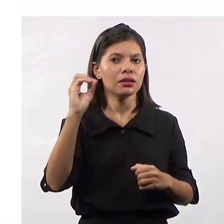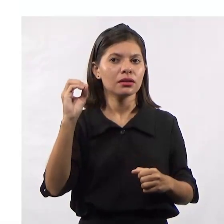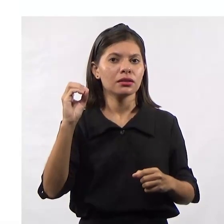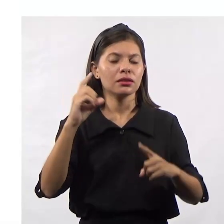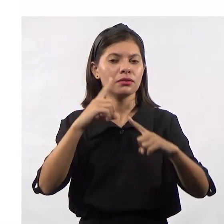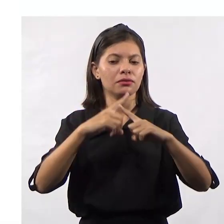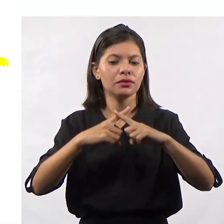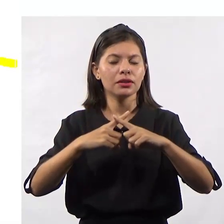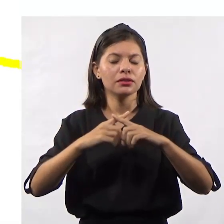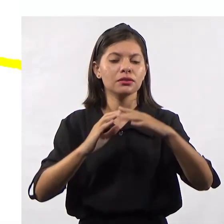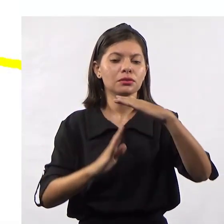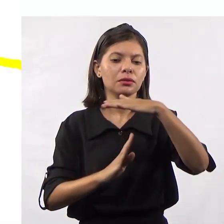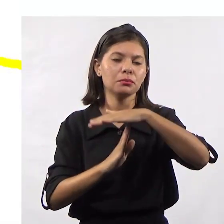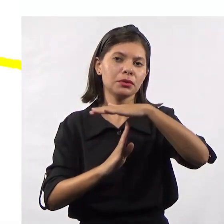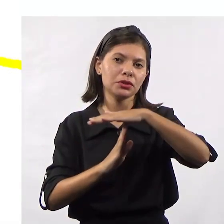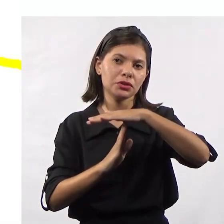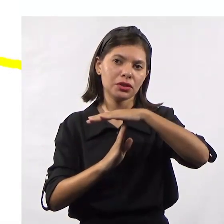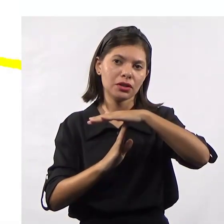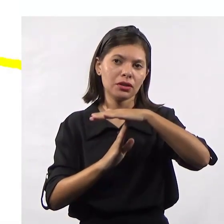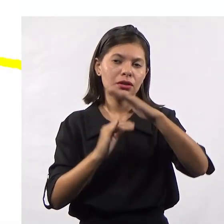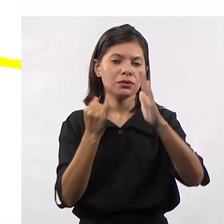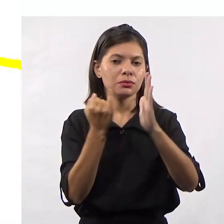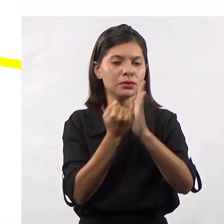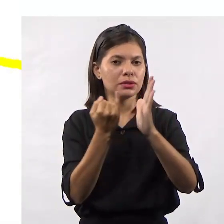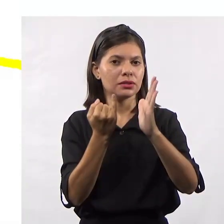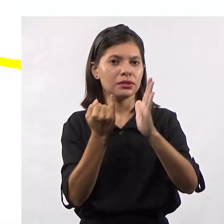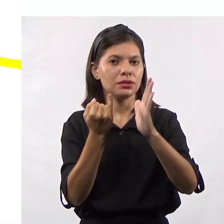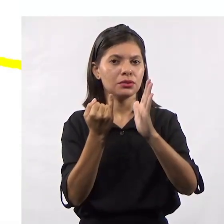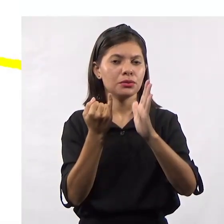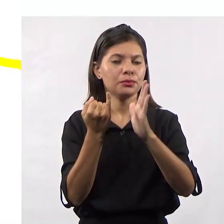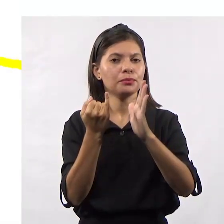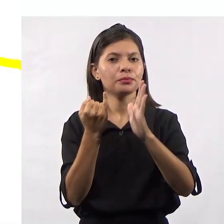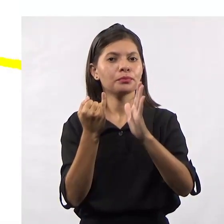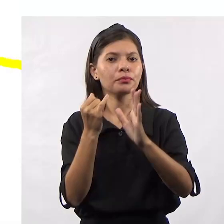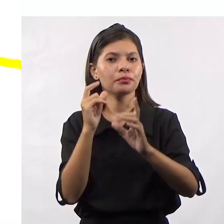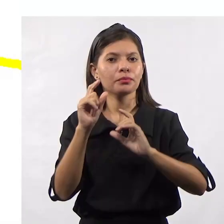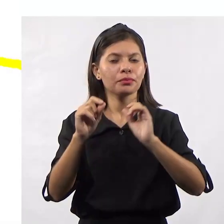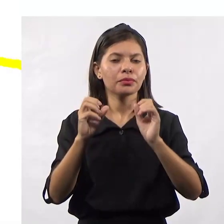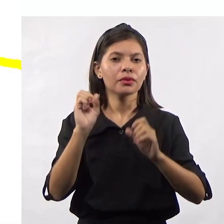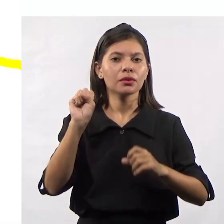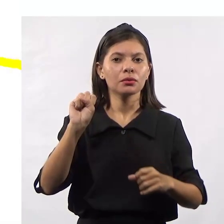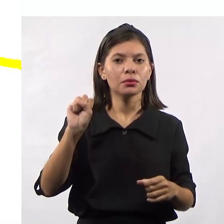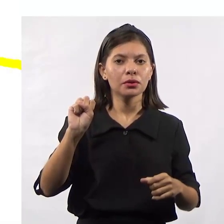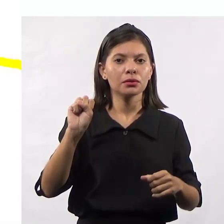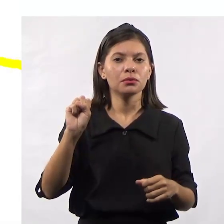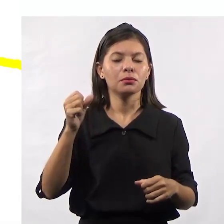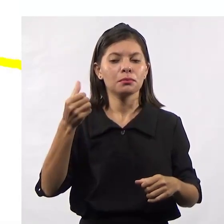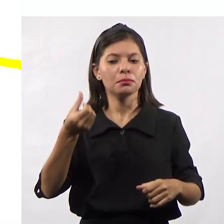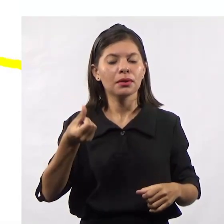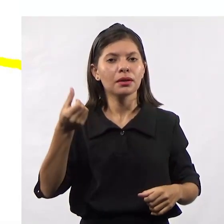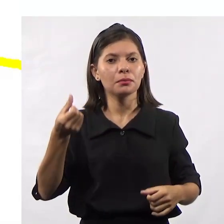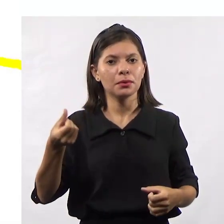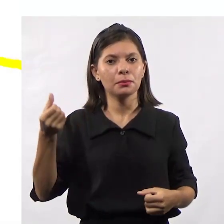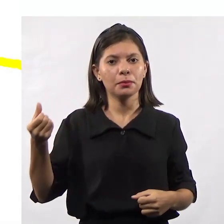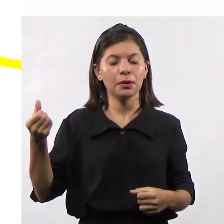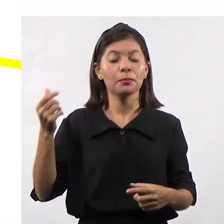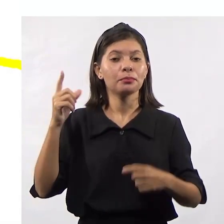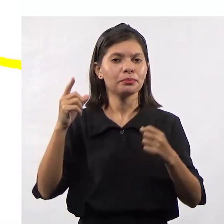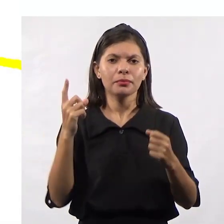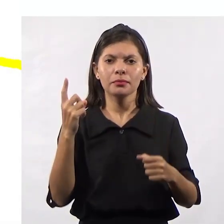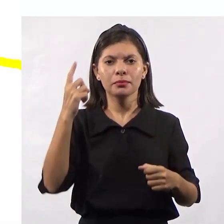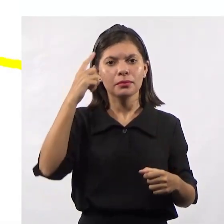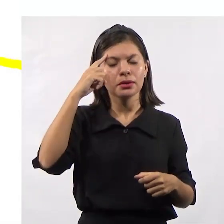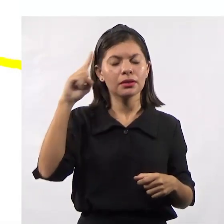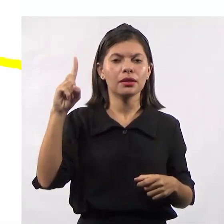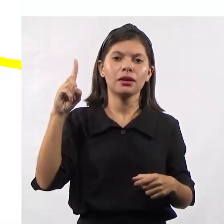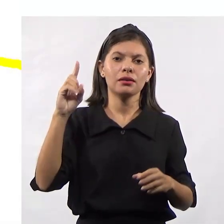artigo 23, 1C da 8666. Aqui até coloquei, mas essa é a mesma ideia, tá,